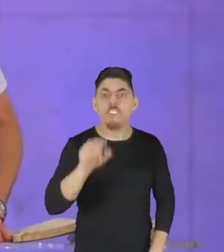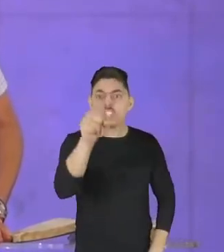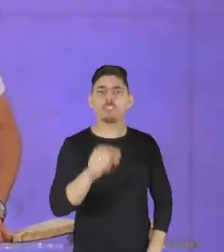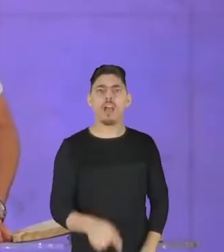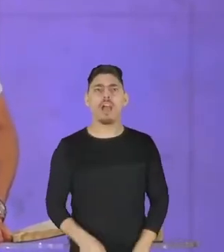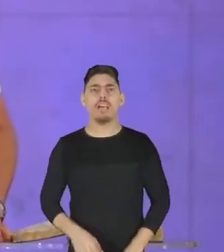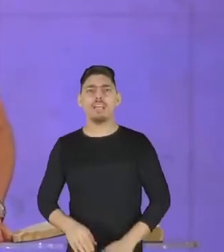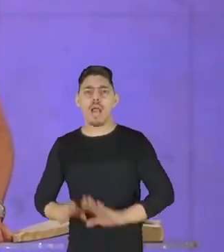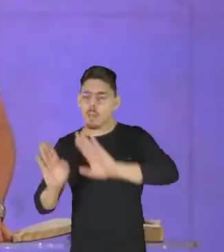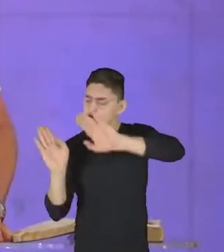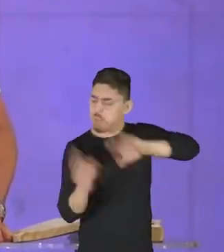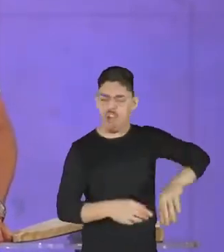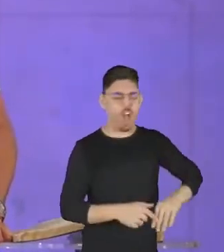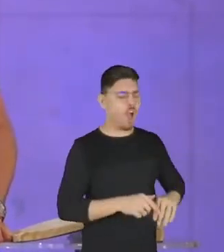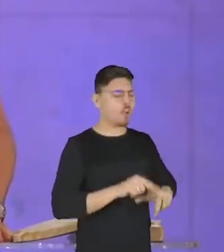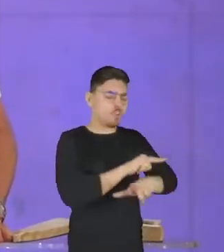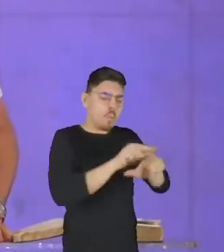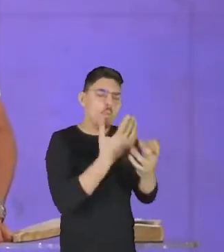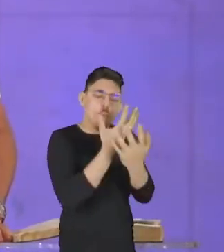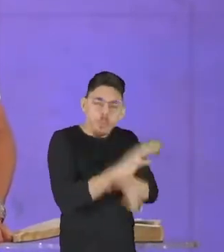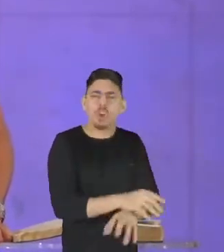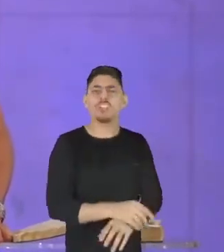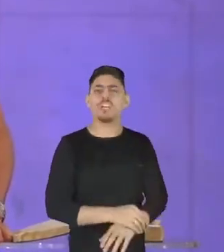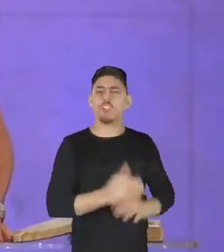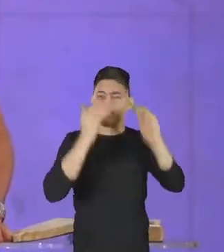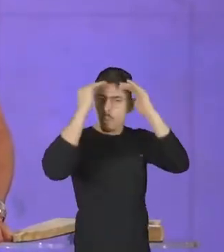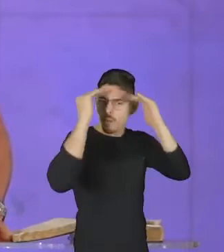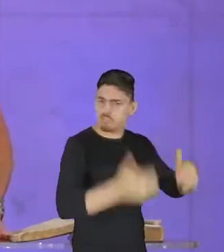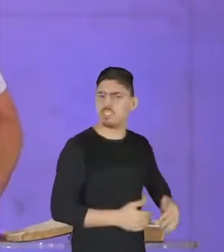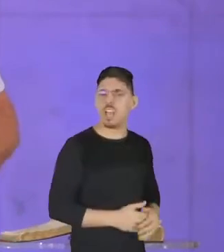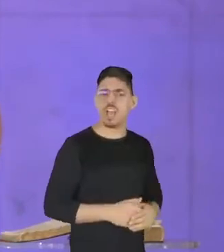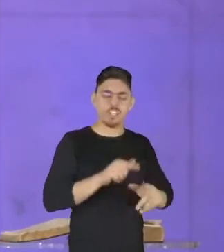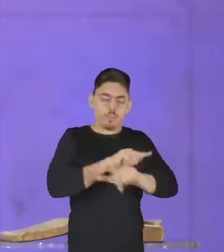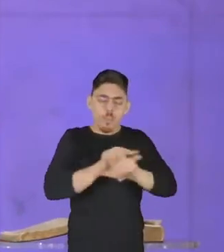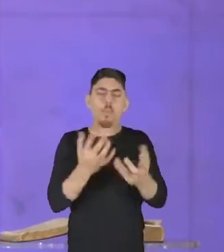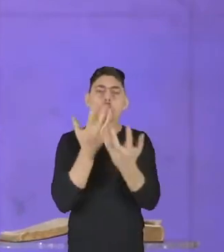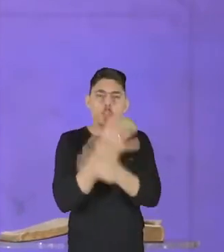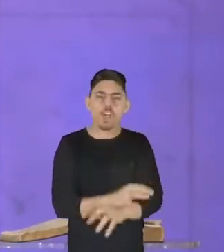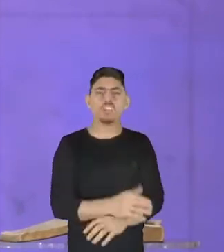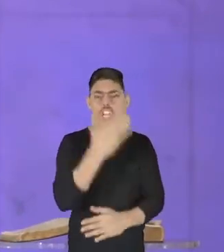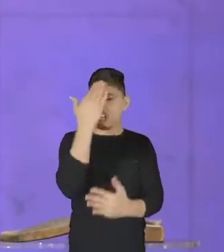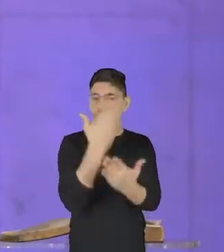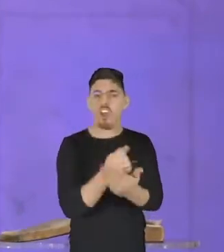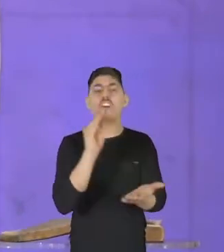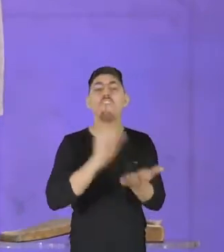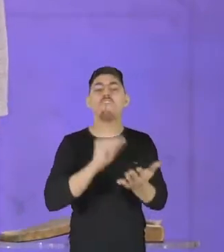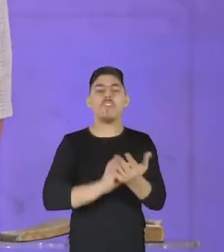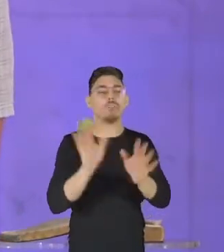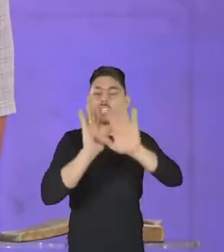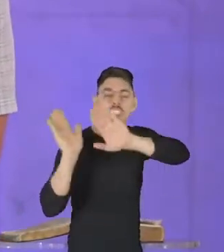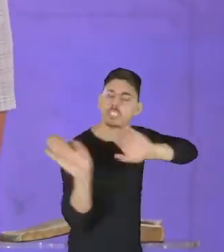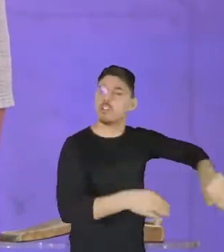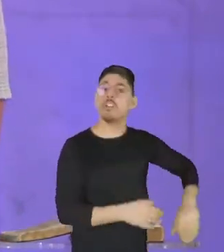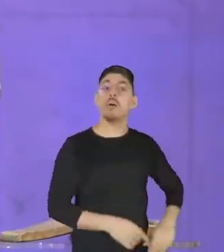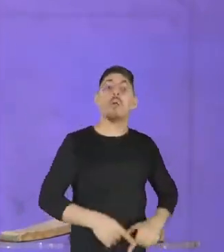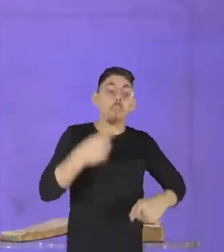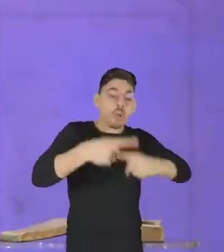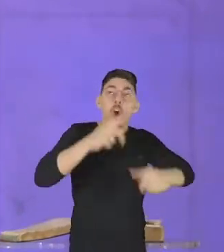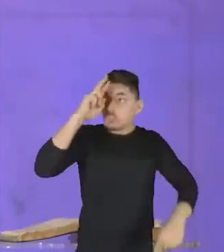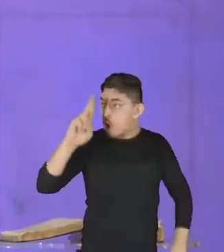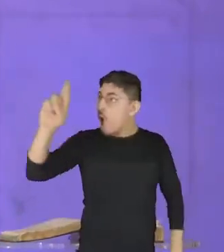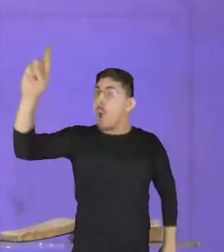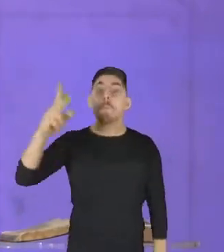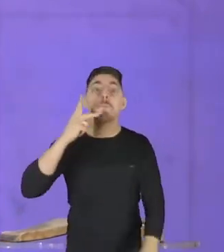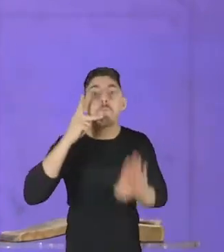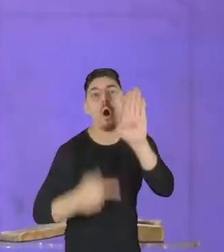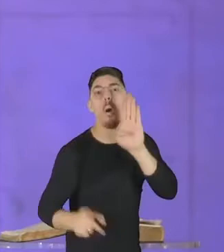Esse deserto da desobediência, esse deserto da incredulidade, porque o Senhor nos promete a sua presença, o Senhor